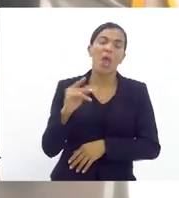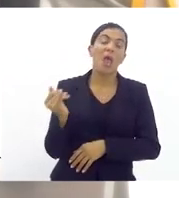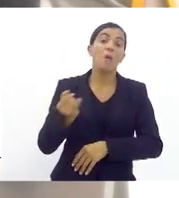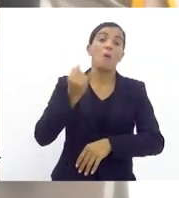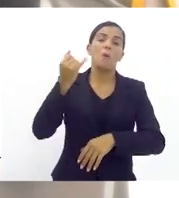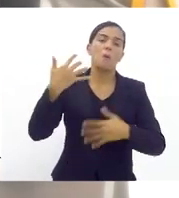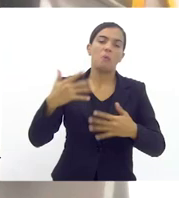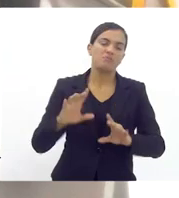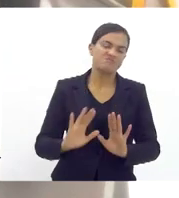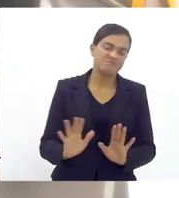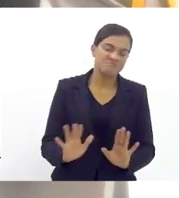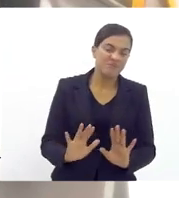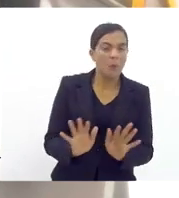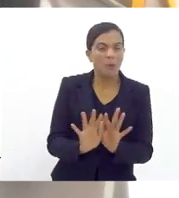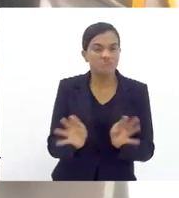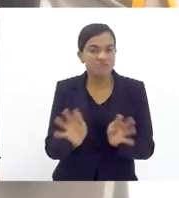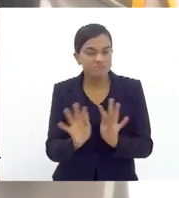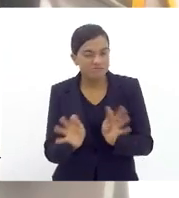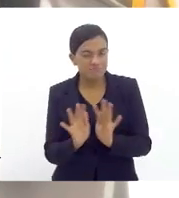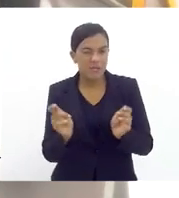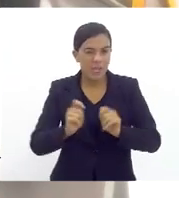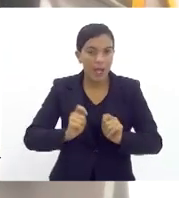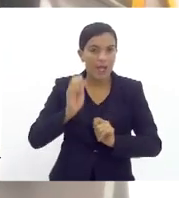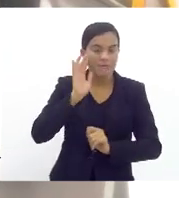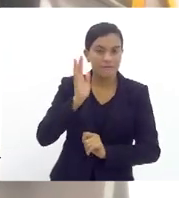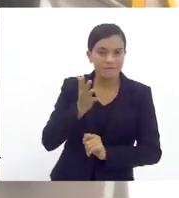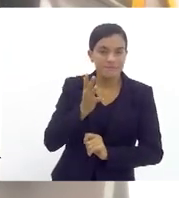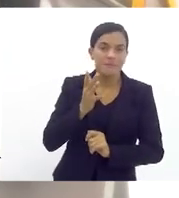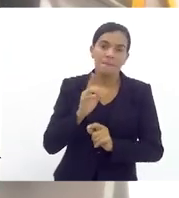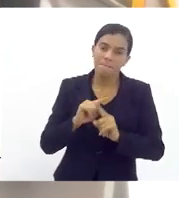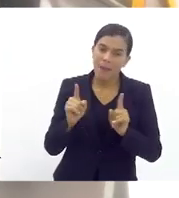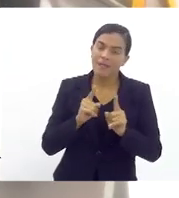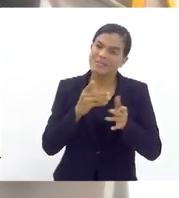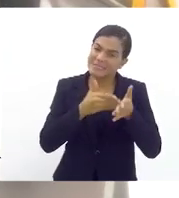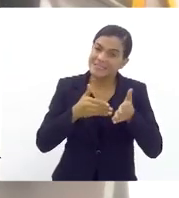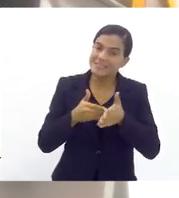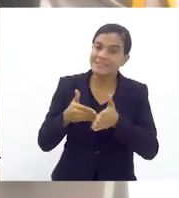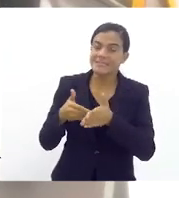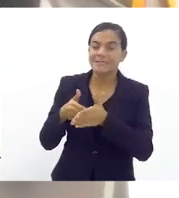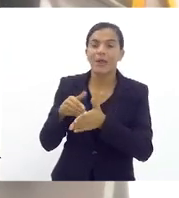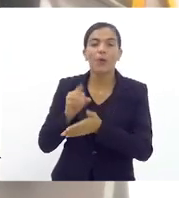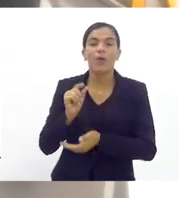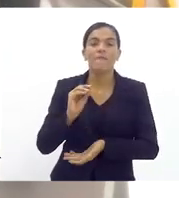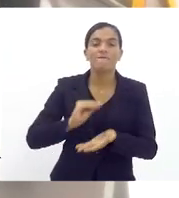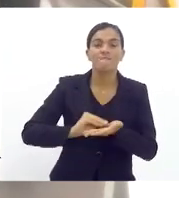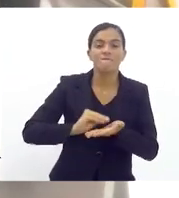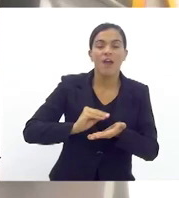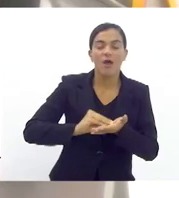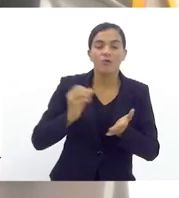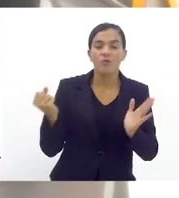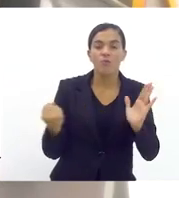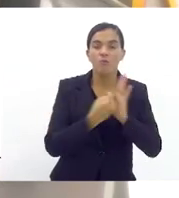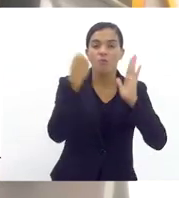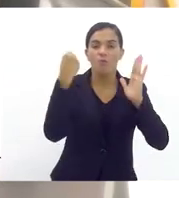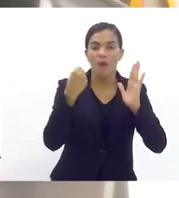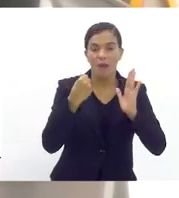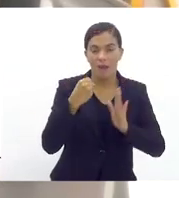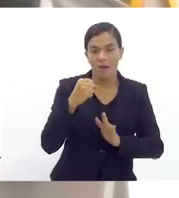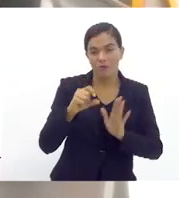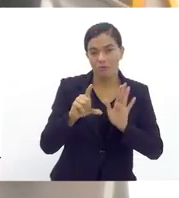mas que é um problema que cria certas barreiras, é a ausência de um marco legal. Não temos um marco